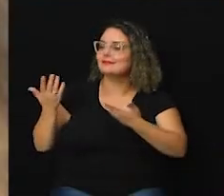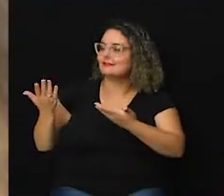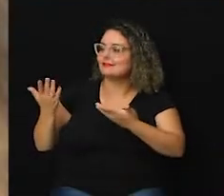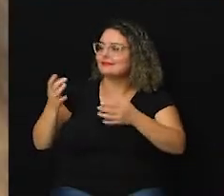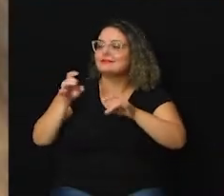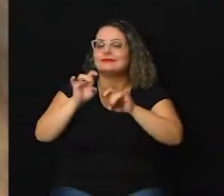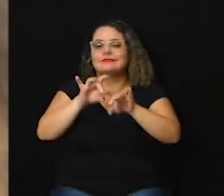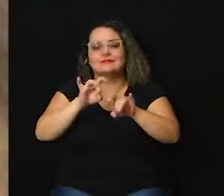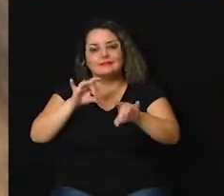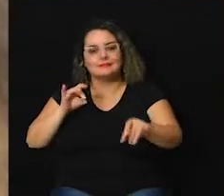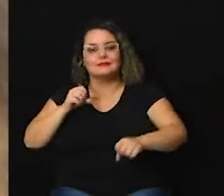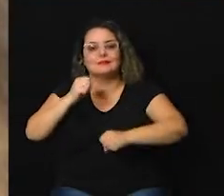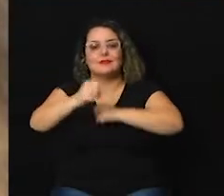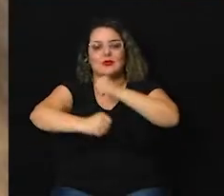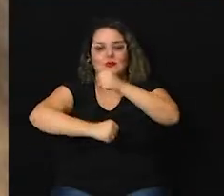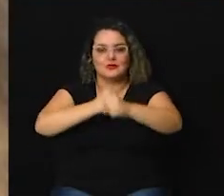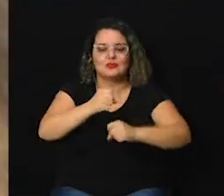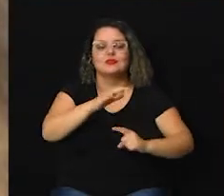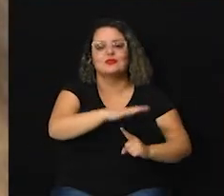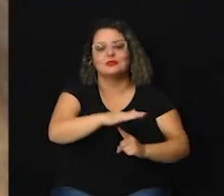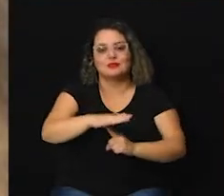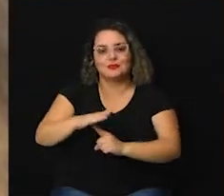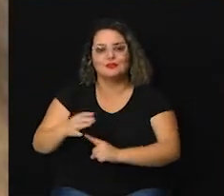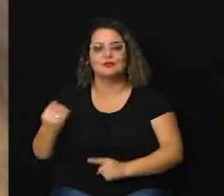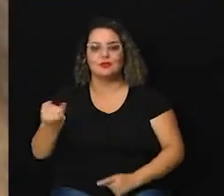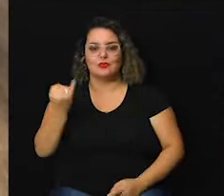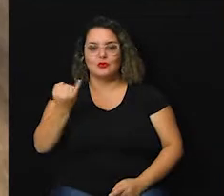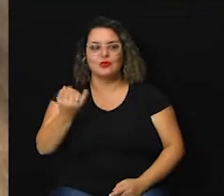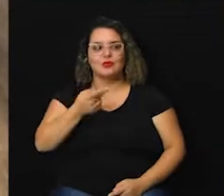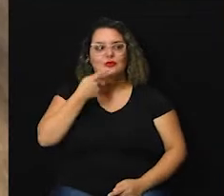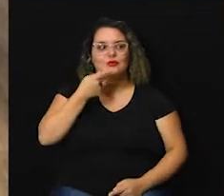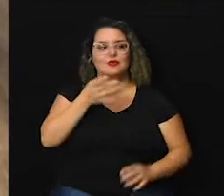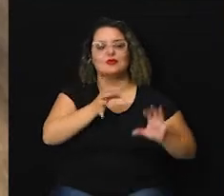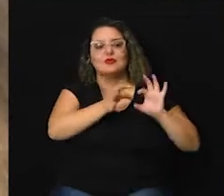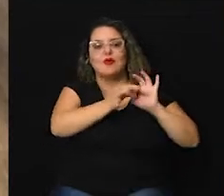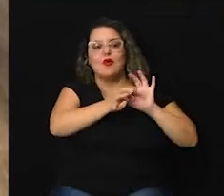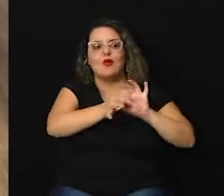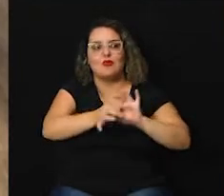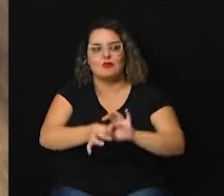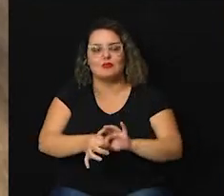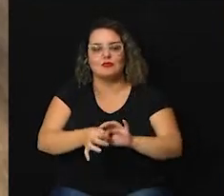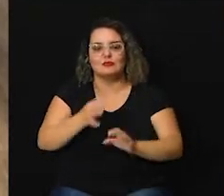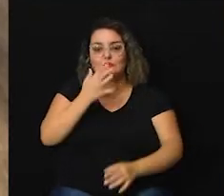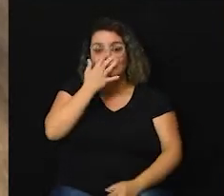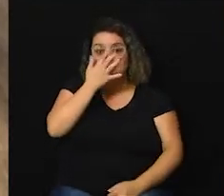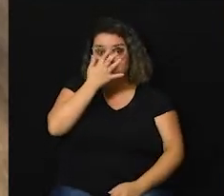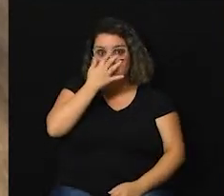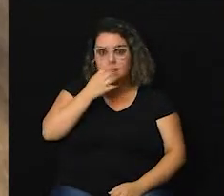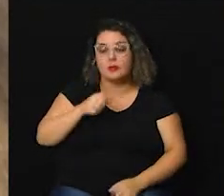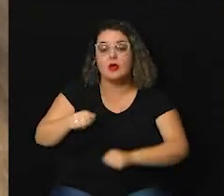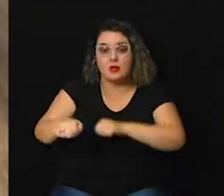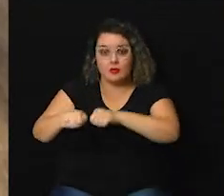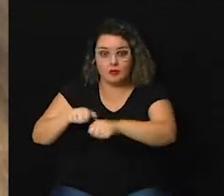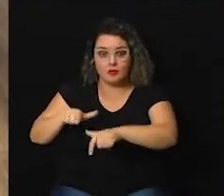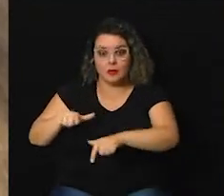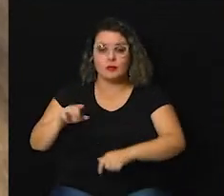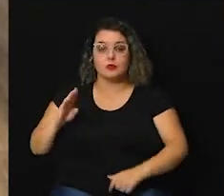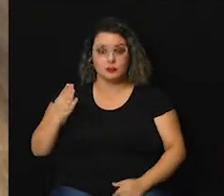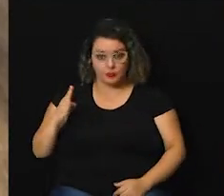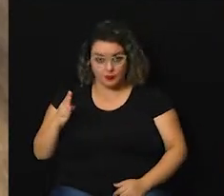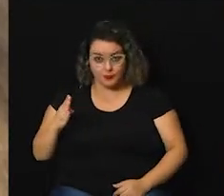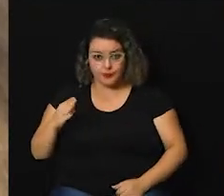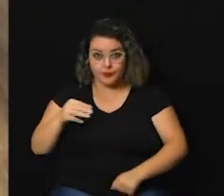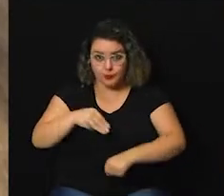forma remota no Giro Ambiental e antes é importante só contextualizar um pouco mais do gabarito dela. Ela é graduada em